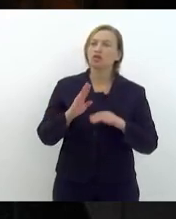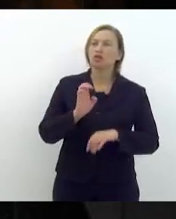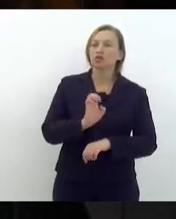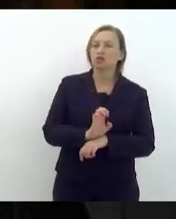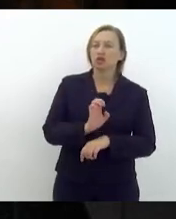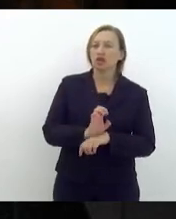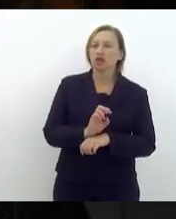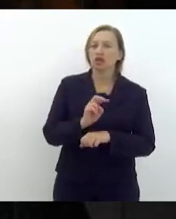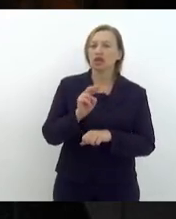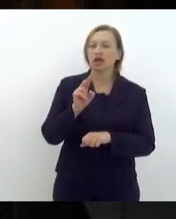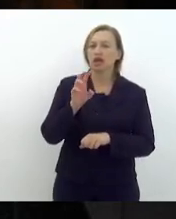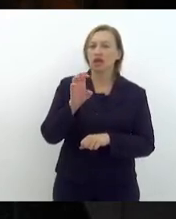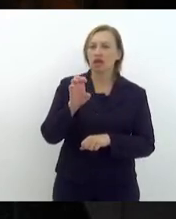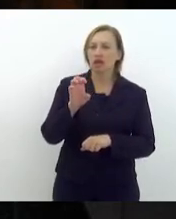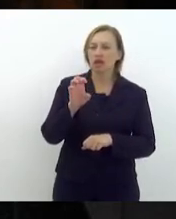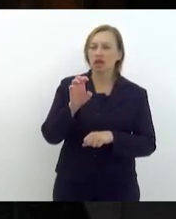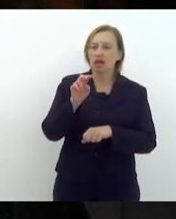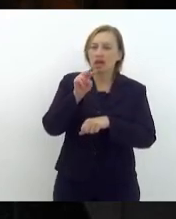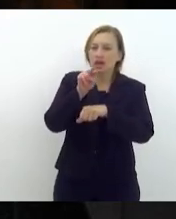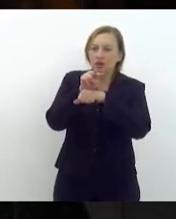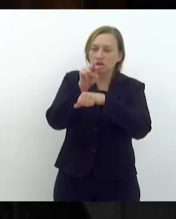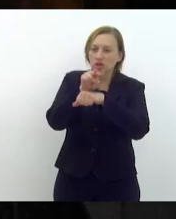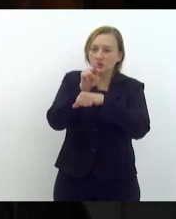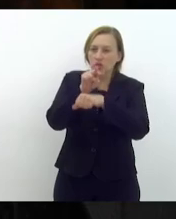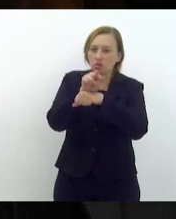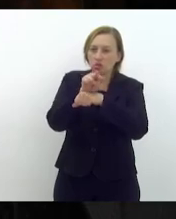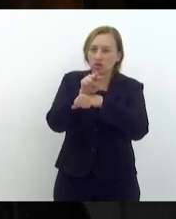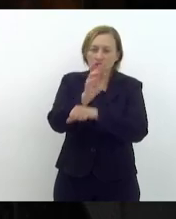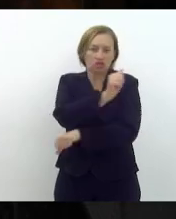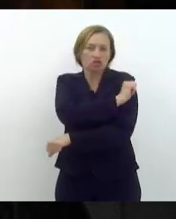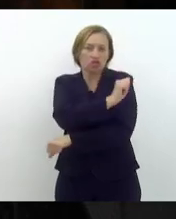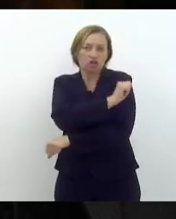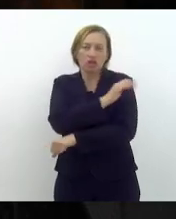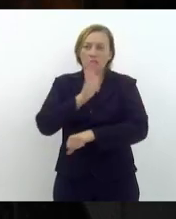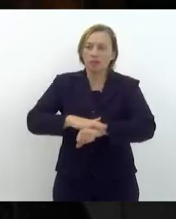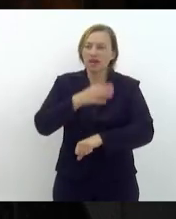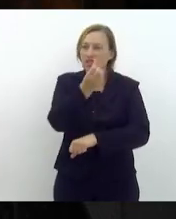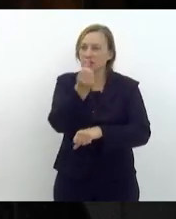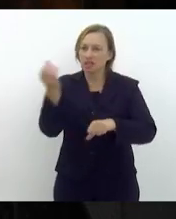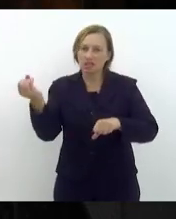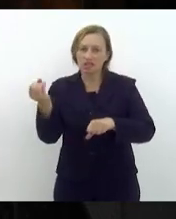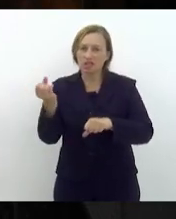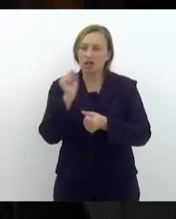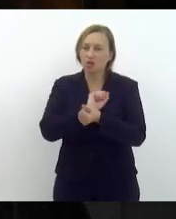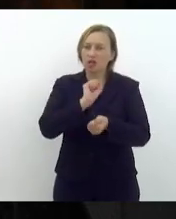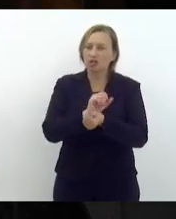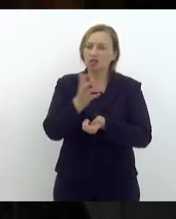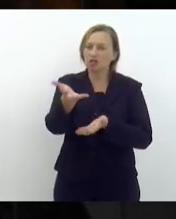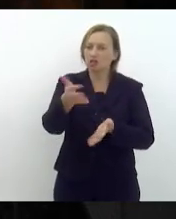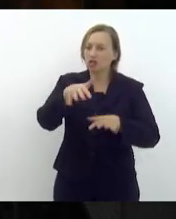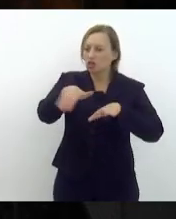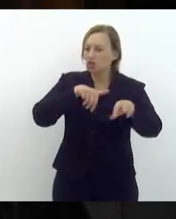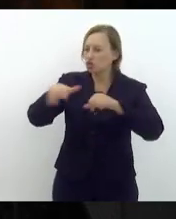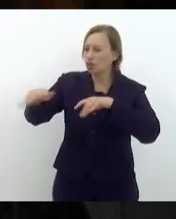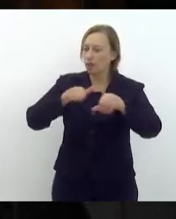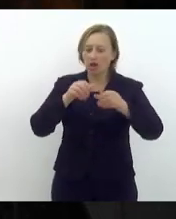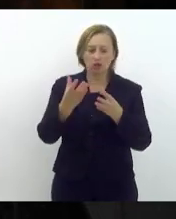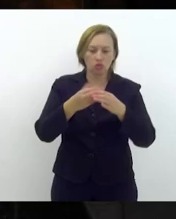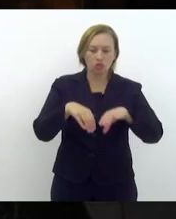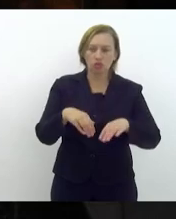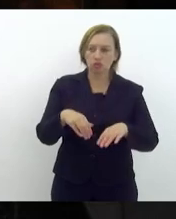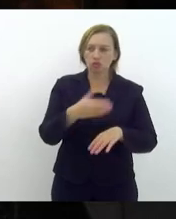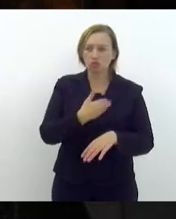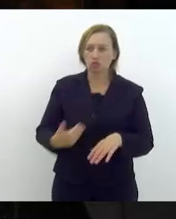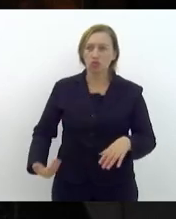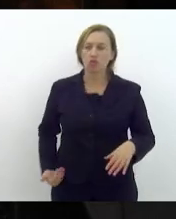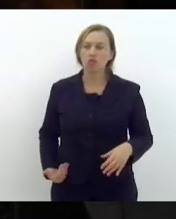inspetores de alunos onde nós temos mais de 600 esperando ser convocado de um concurso público e de efetivo